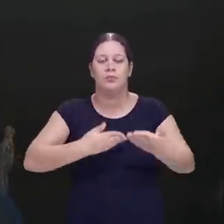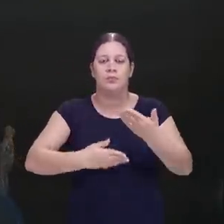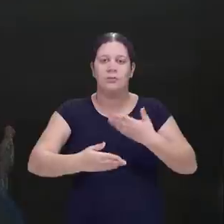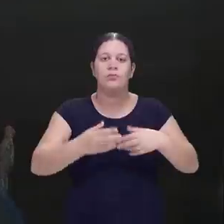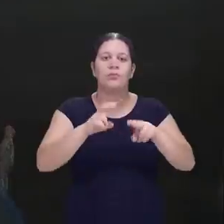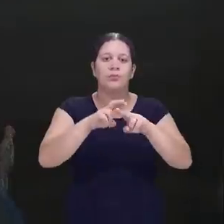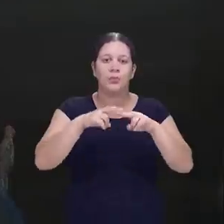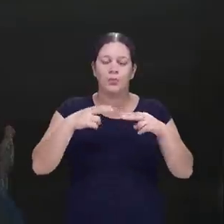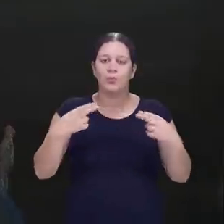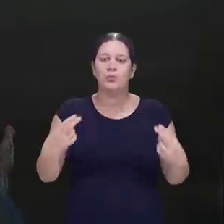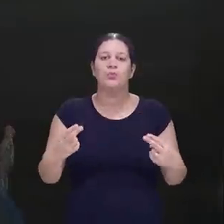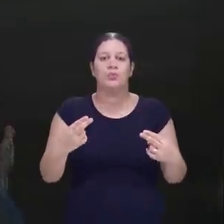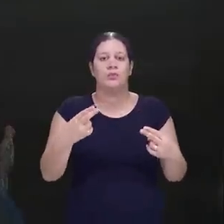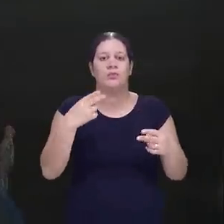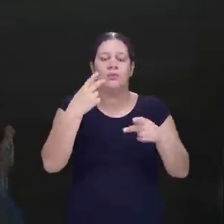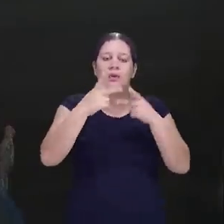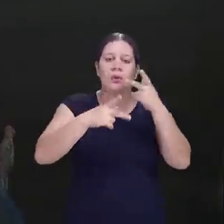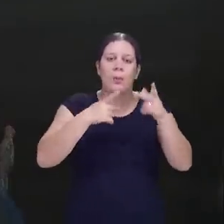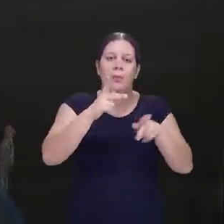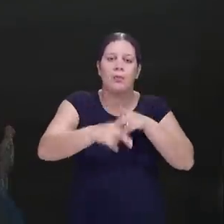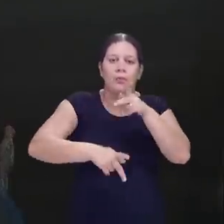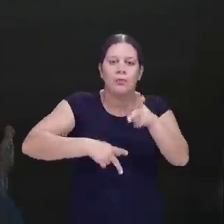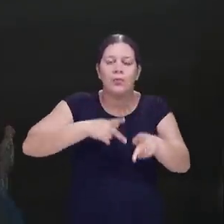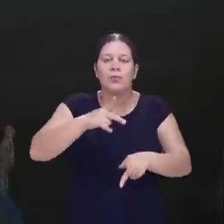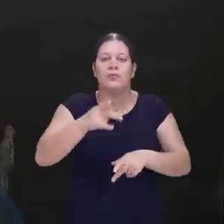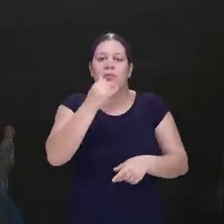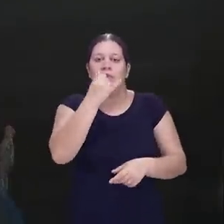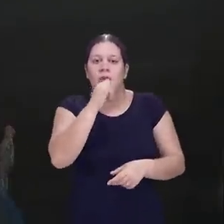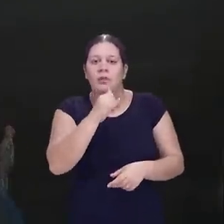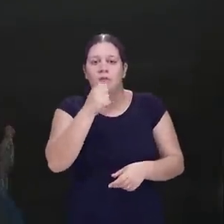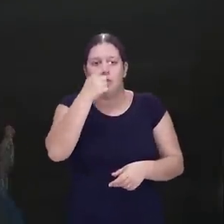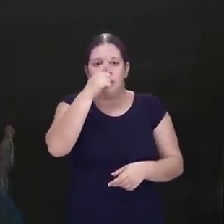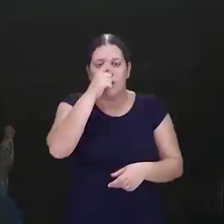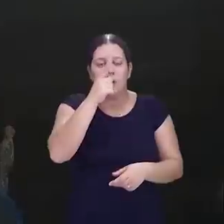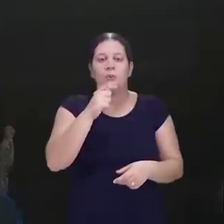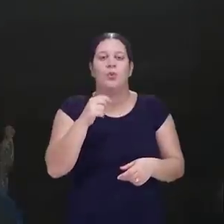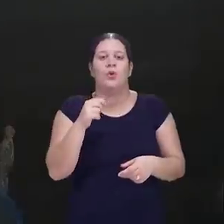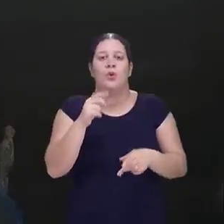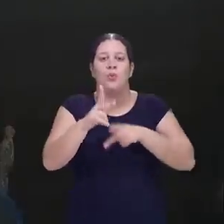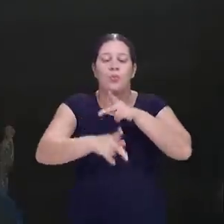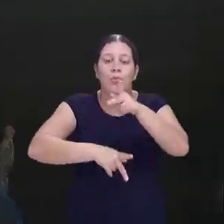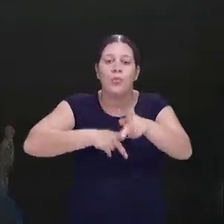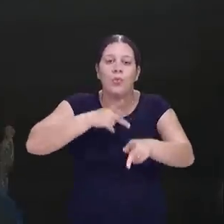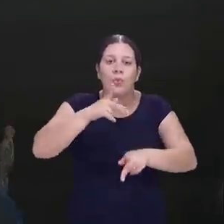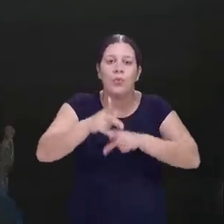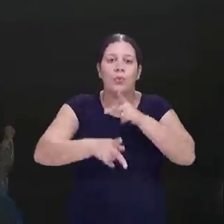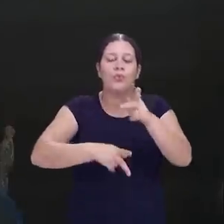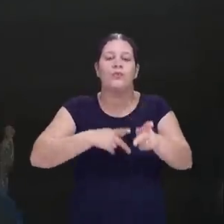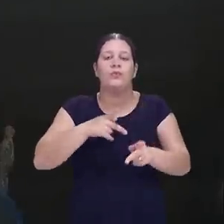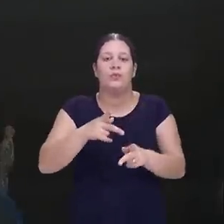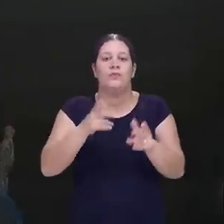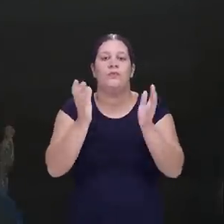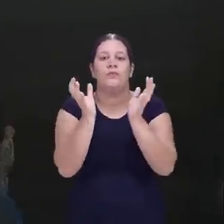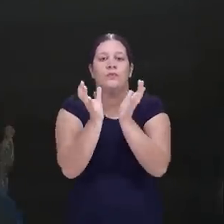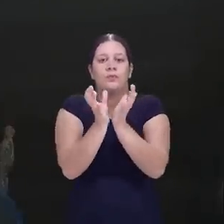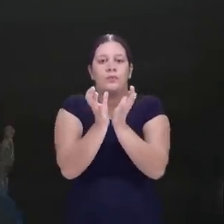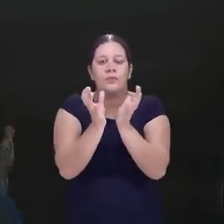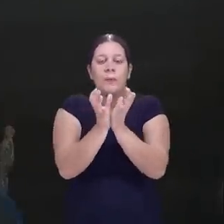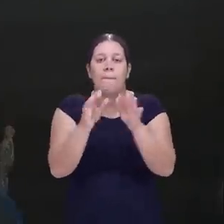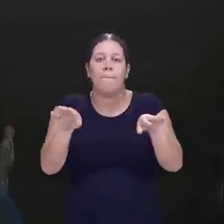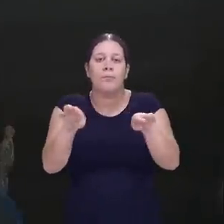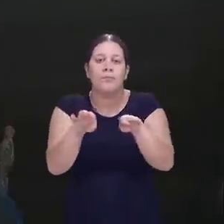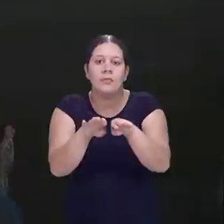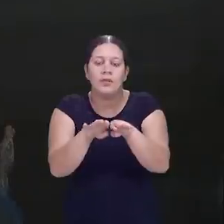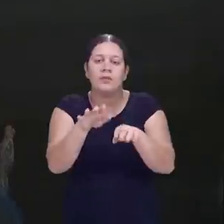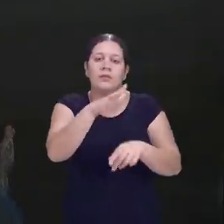mesma cultura. Por isso nós chamamos de povo, o povo italiano, o povo grego. O povo acaba tendo, então, esse agrupamento de indivíduos que